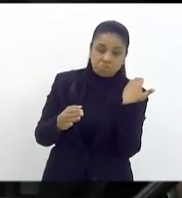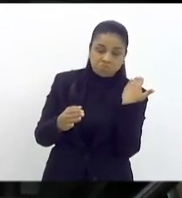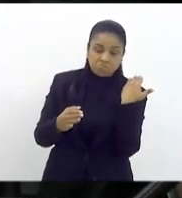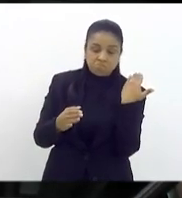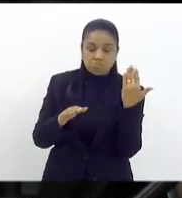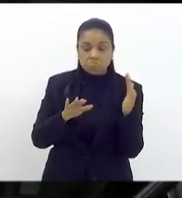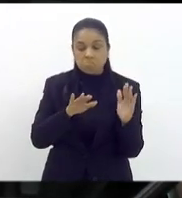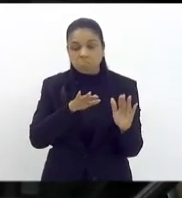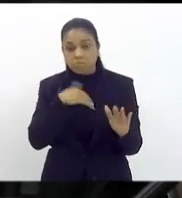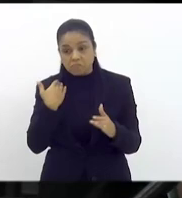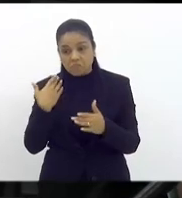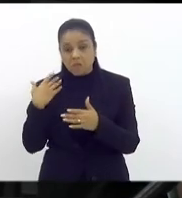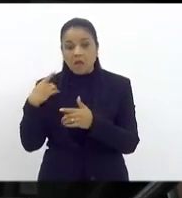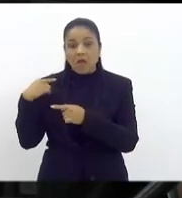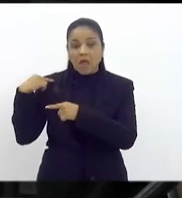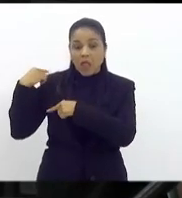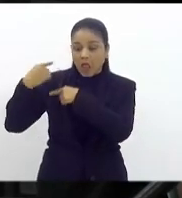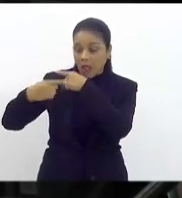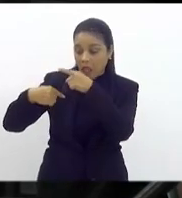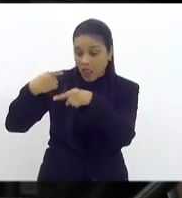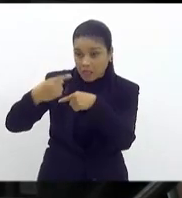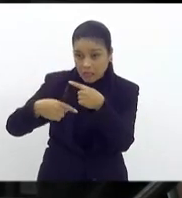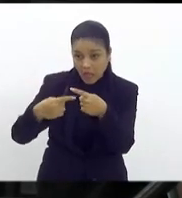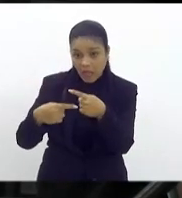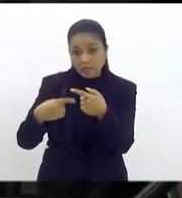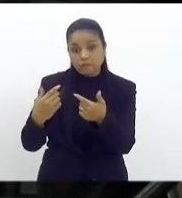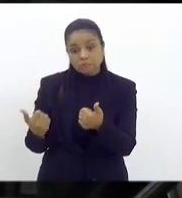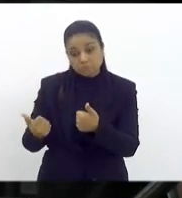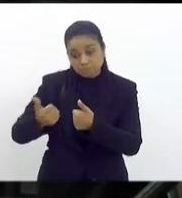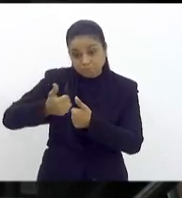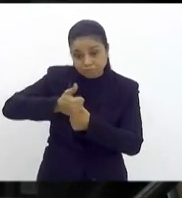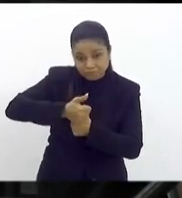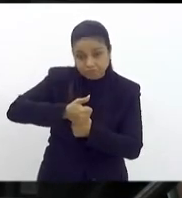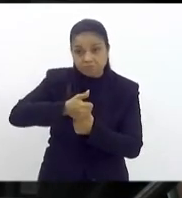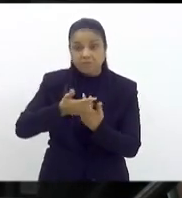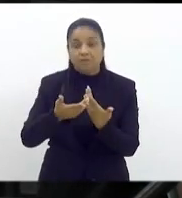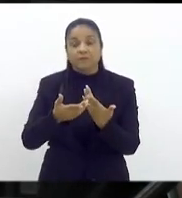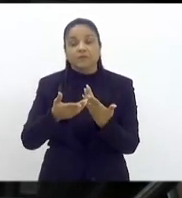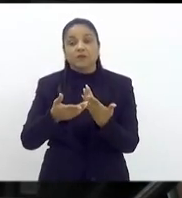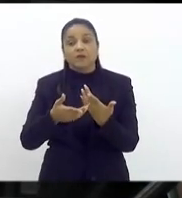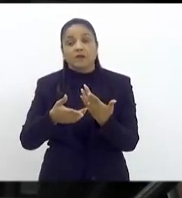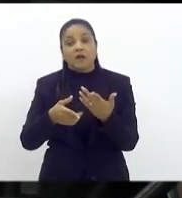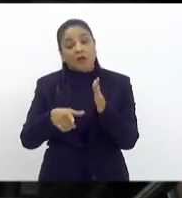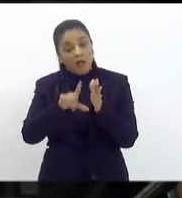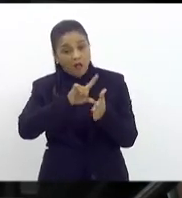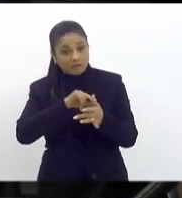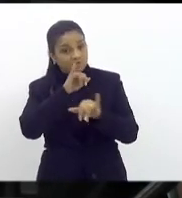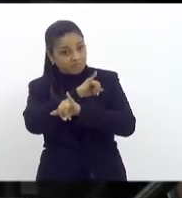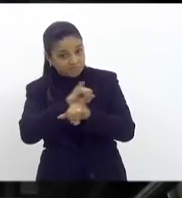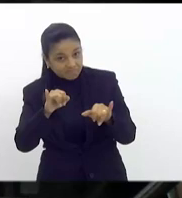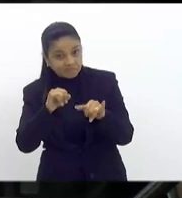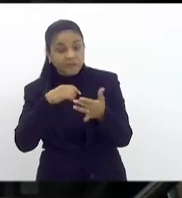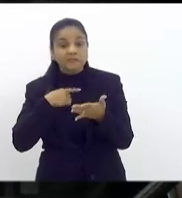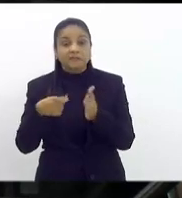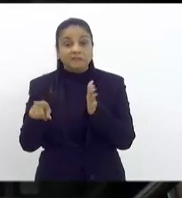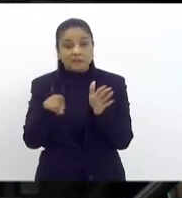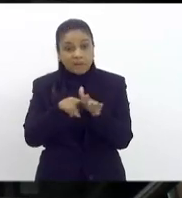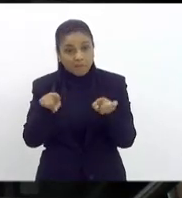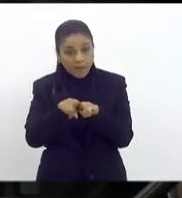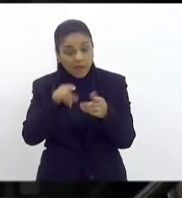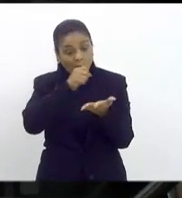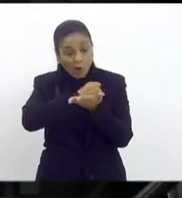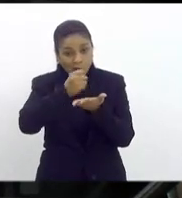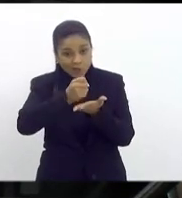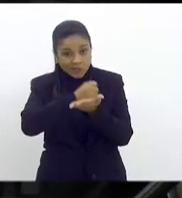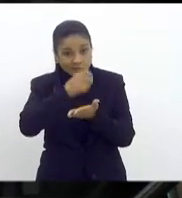sucedido por herdeiros, como o senhor mesmo anteriormente mencionou, ou eventualmente os contratos de